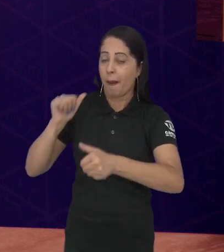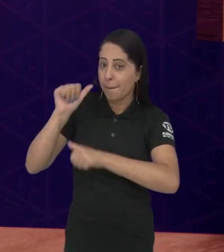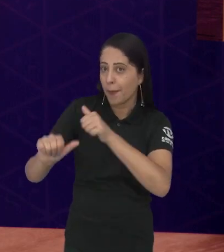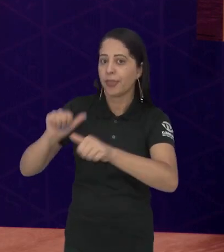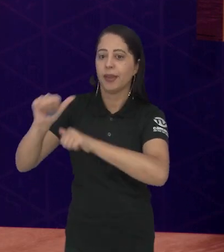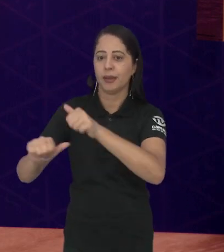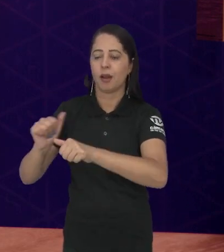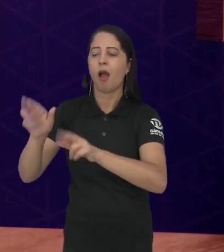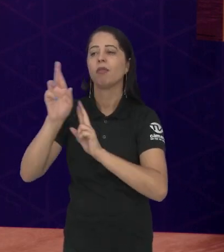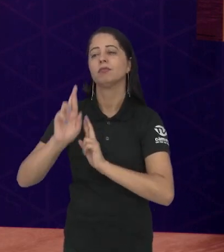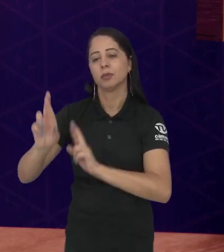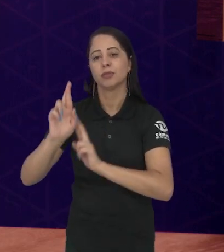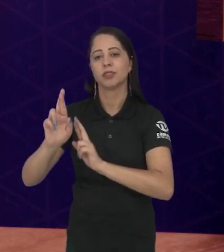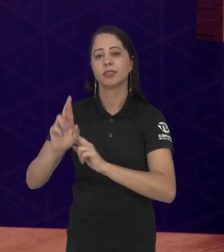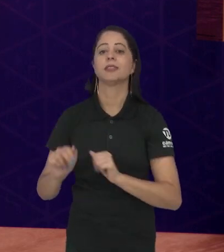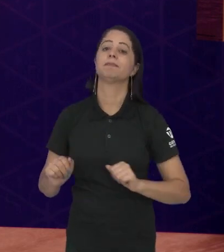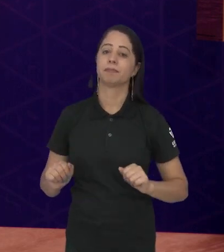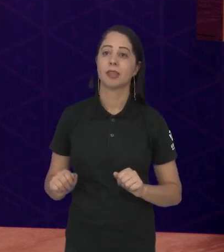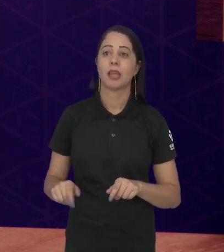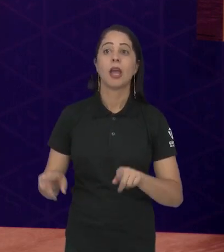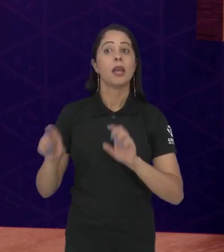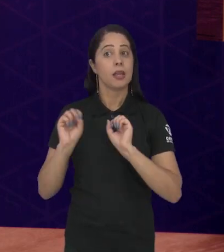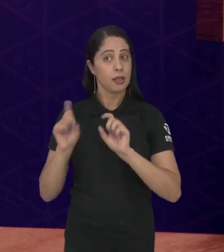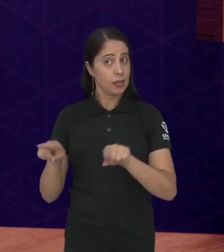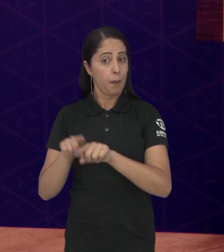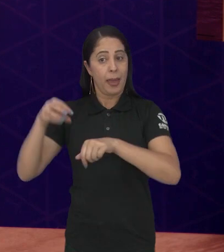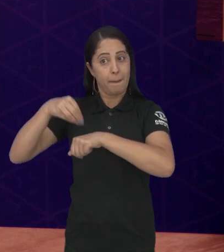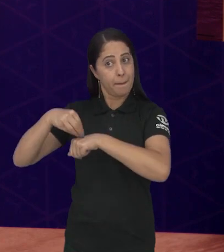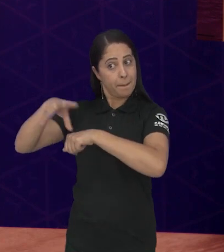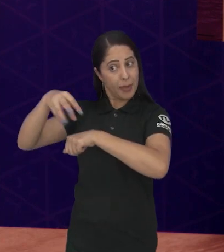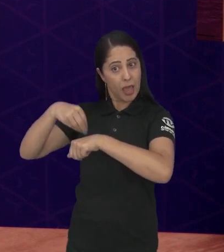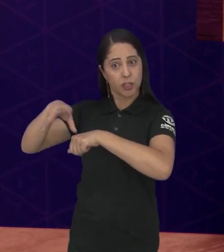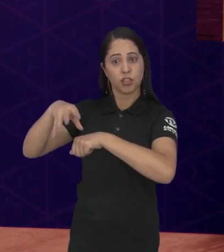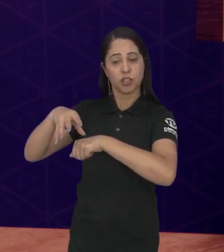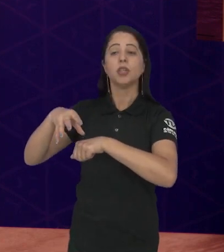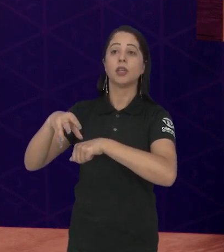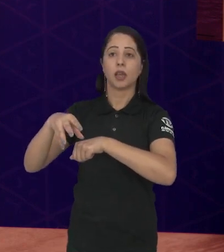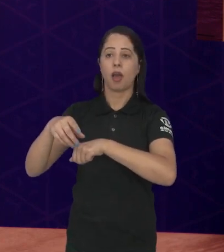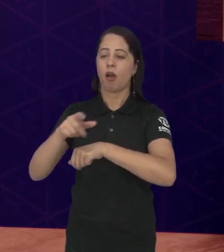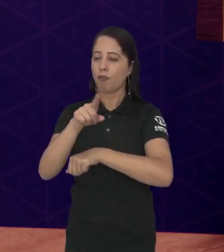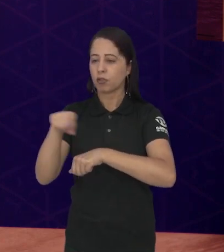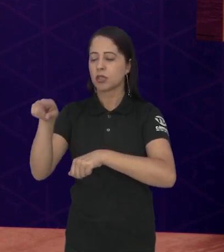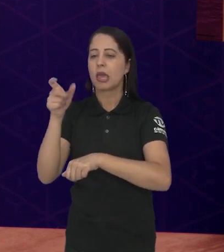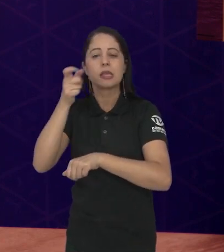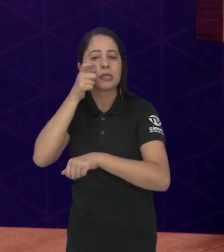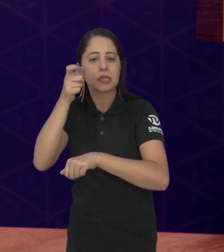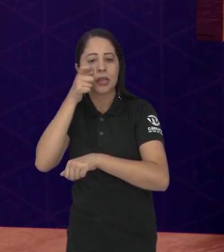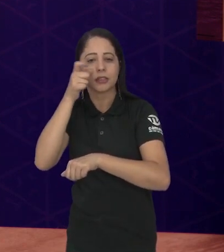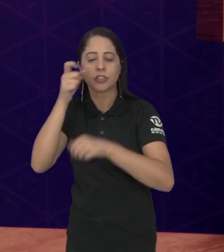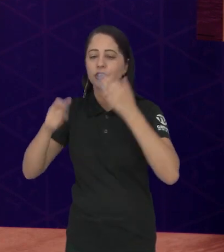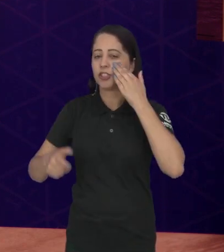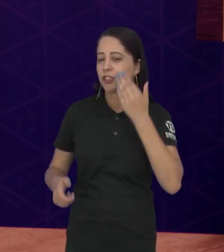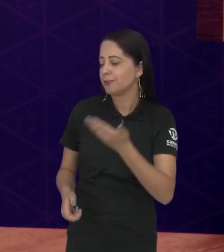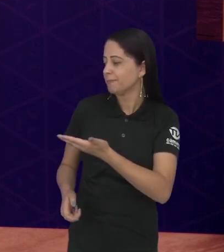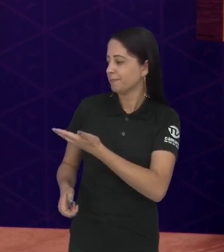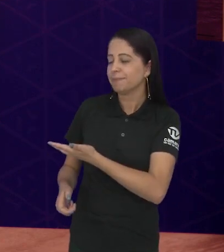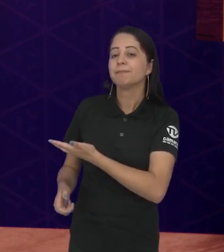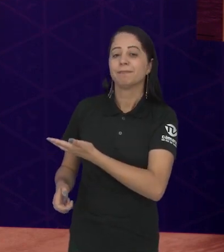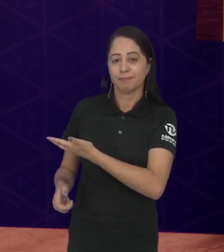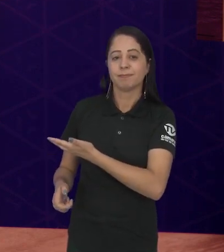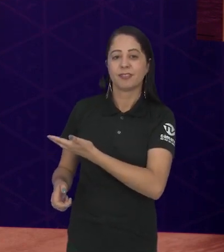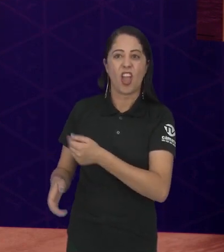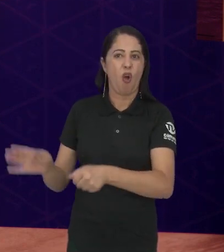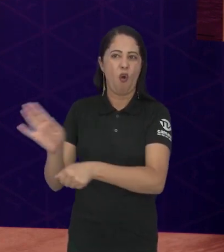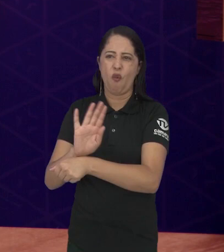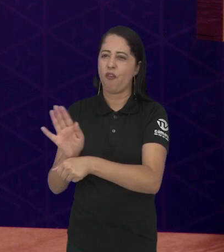vamos continuar torcendo. E vale muito a pena assistir os filmes que estão aí disputando o Oscar esse ano, tudo em todo lugar ao mesmo tempo, a